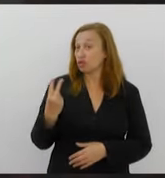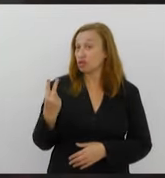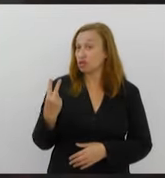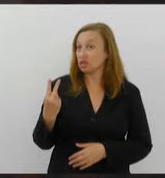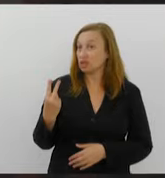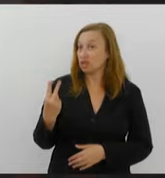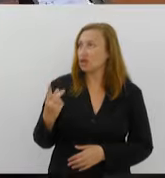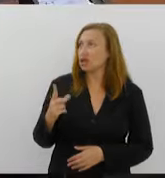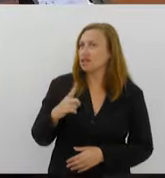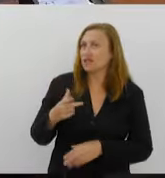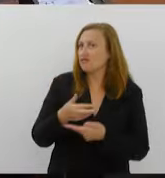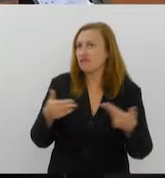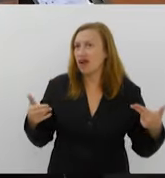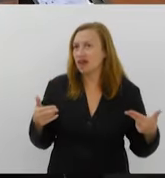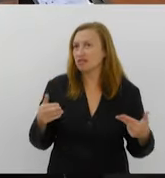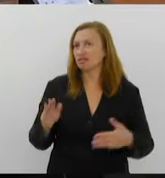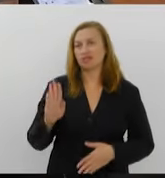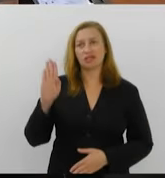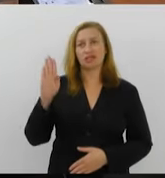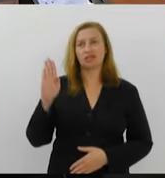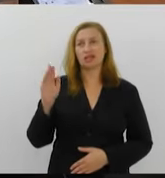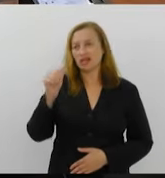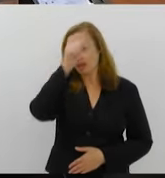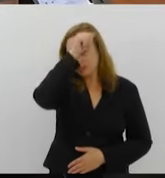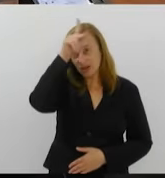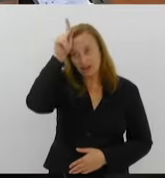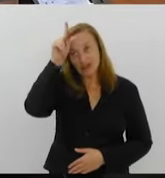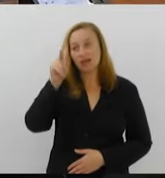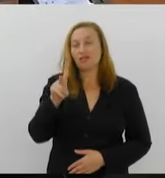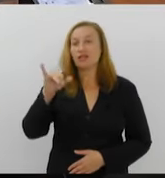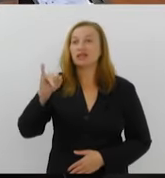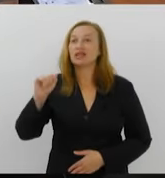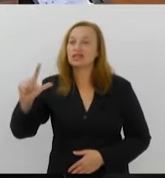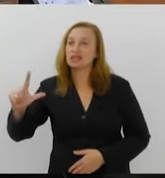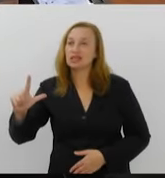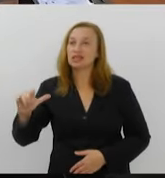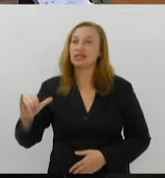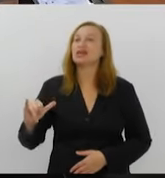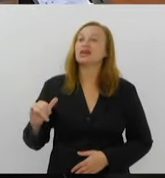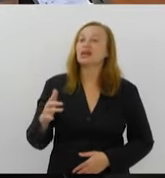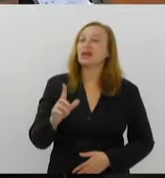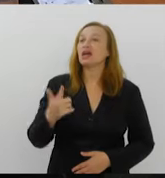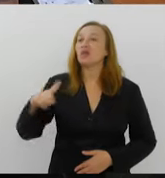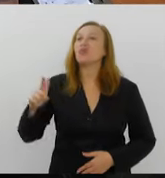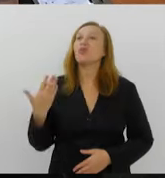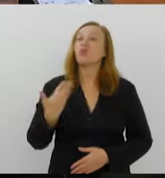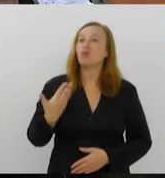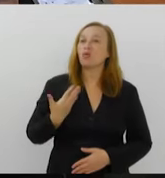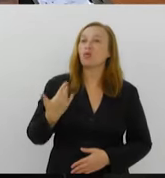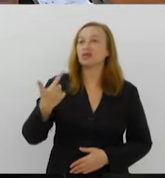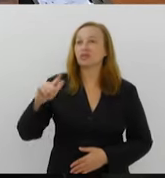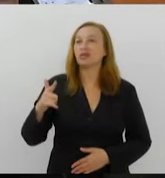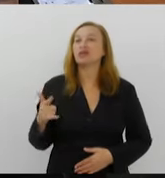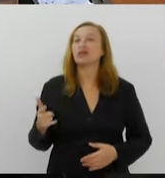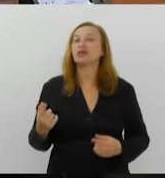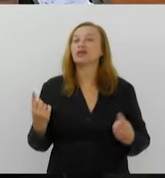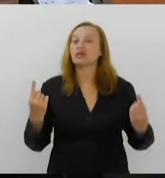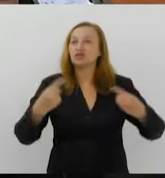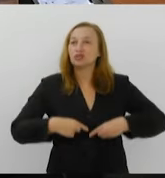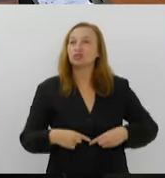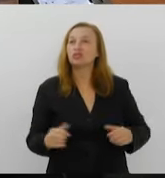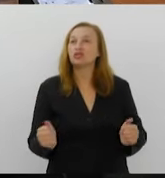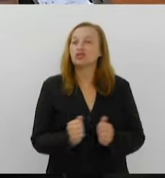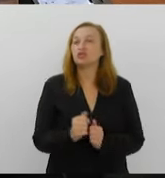está aqui comigo diversos candidatos a prefeito, Valdecê é um, e tem outro colega que disputa contra ele, que é colega nosso aqui também